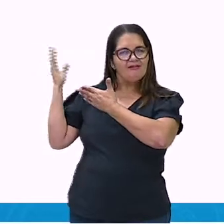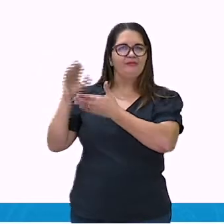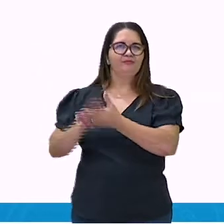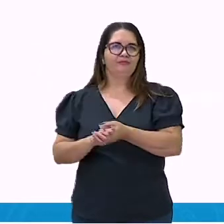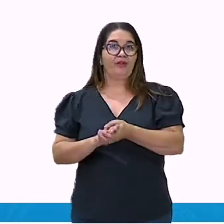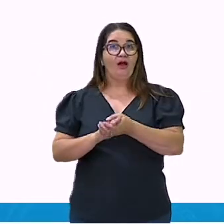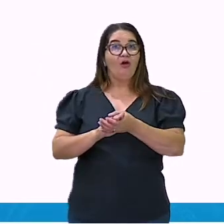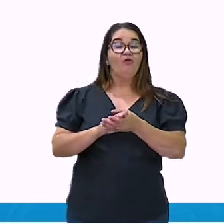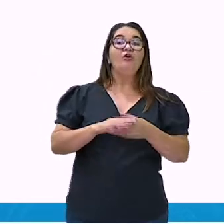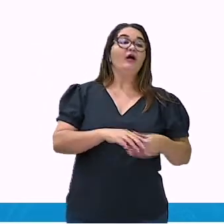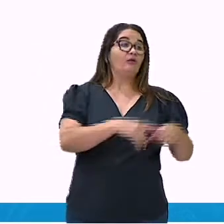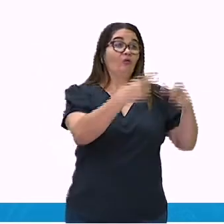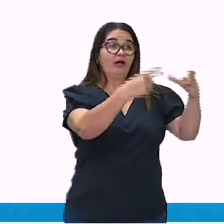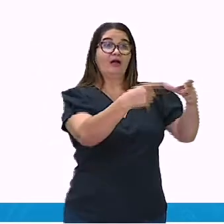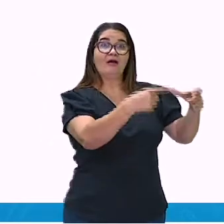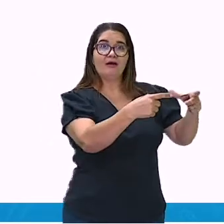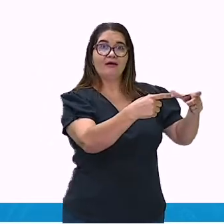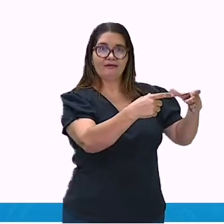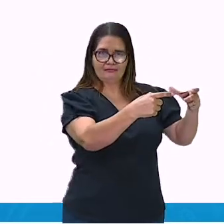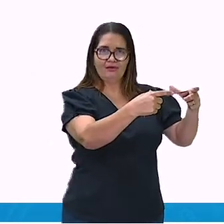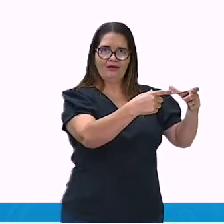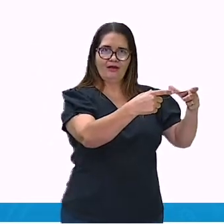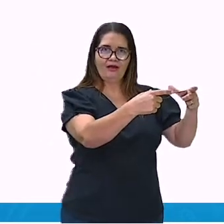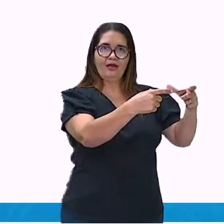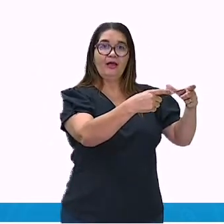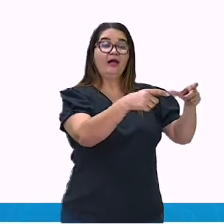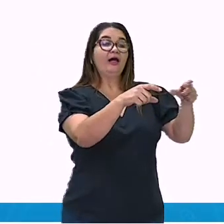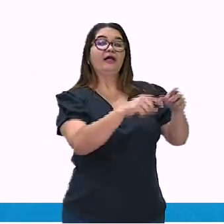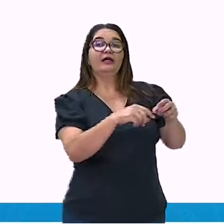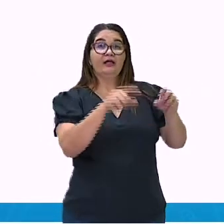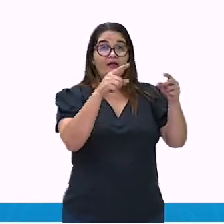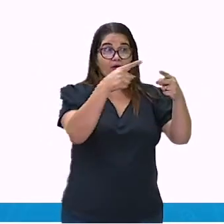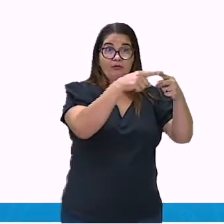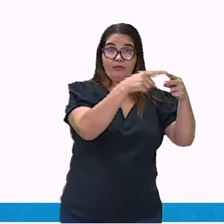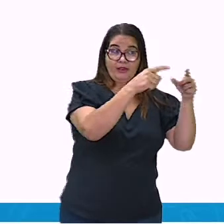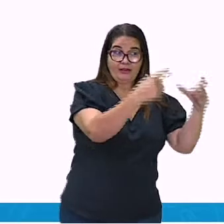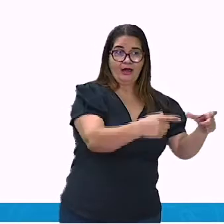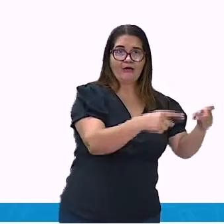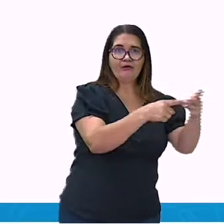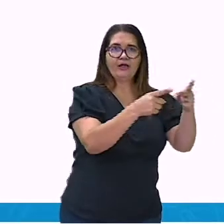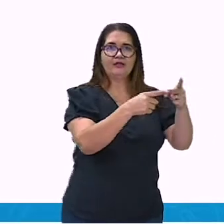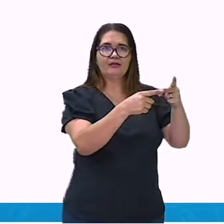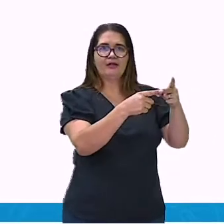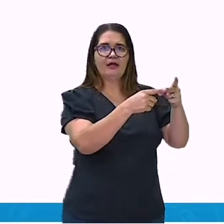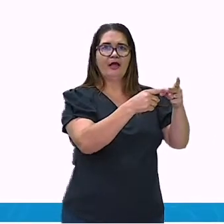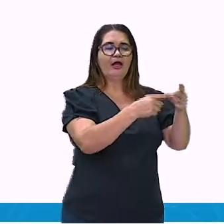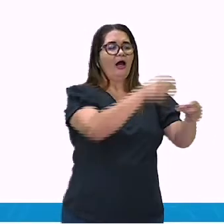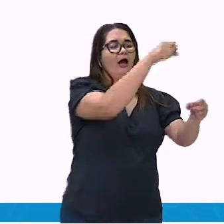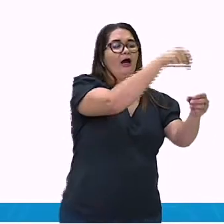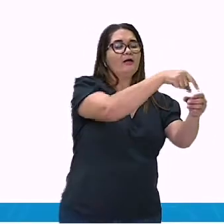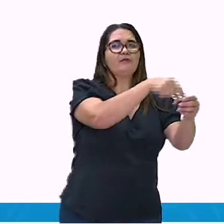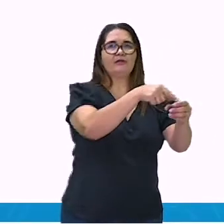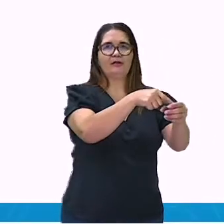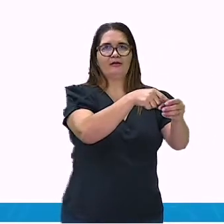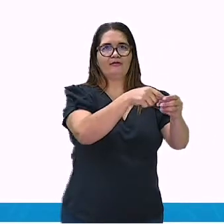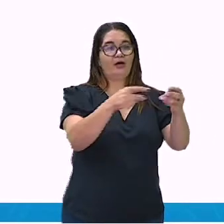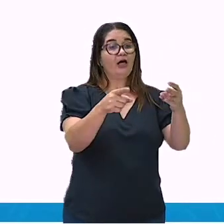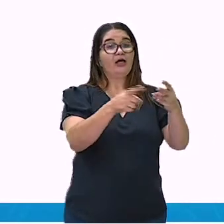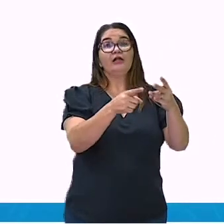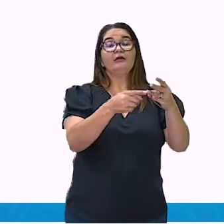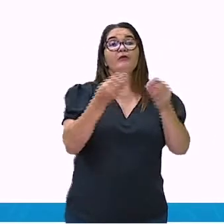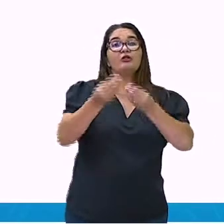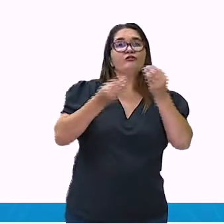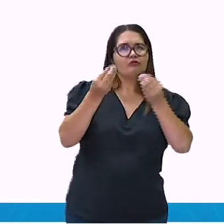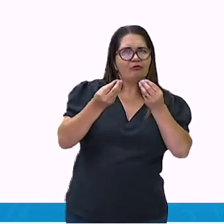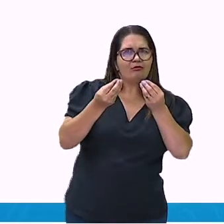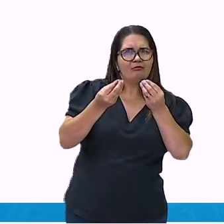da plantation, que era as plantações, a atividade. Porém, monocultor, como nós